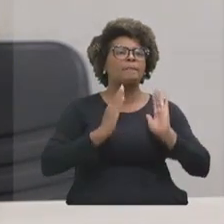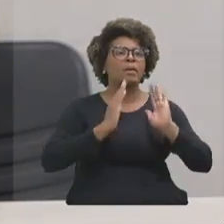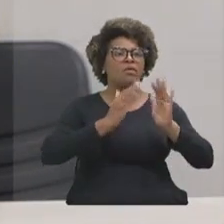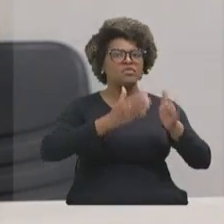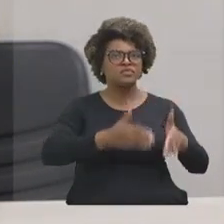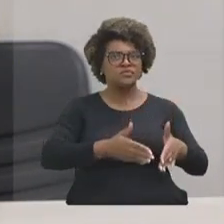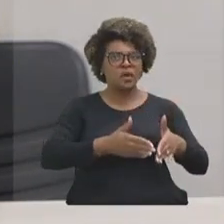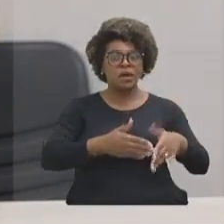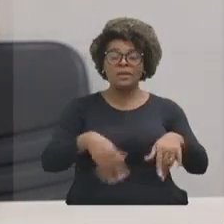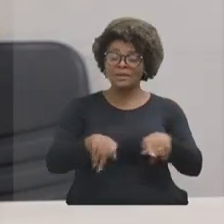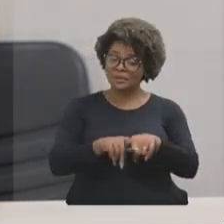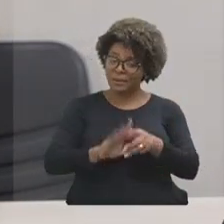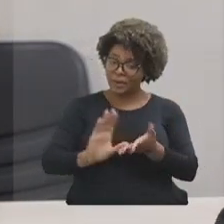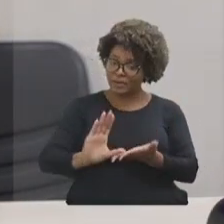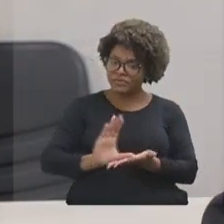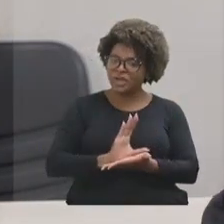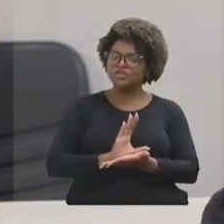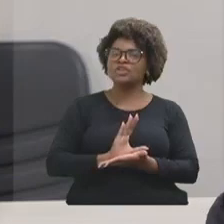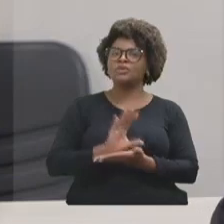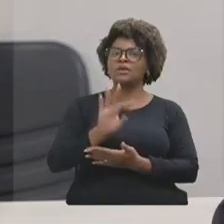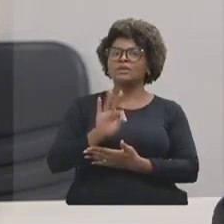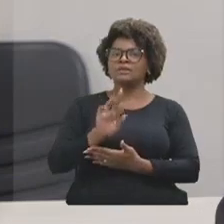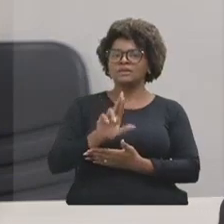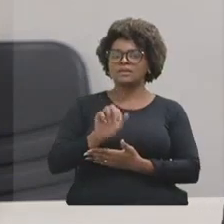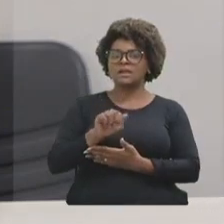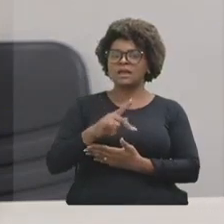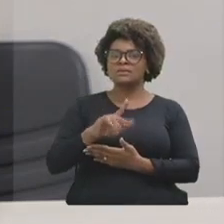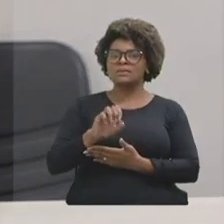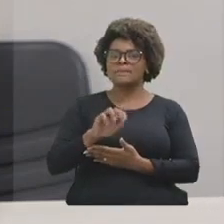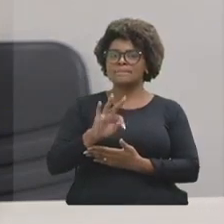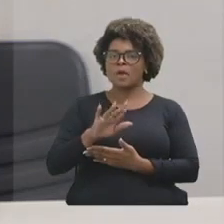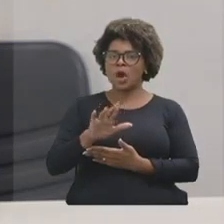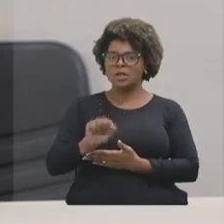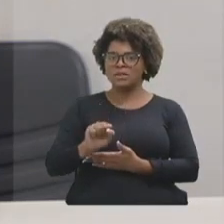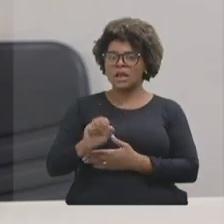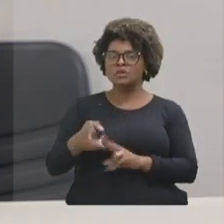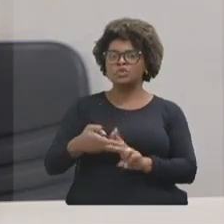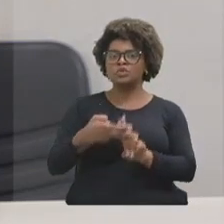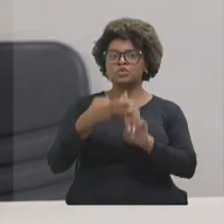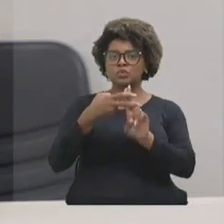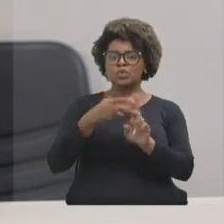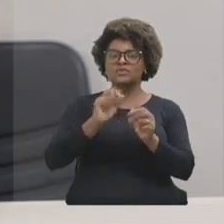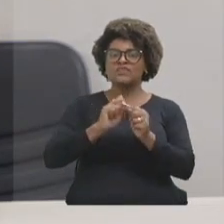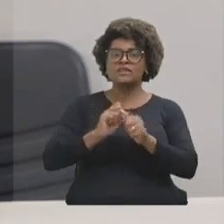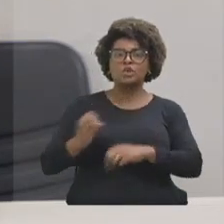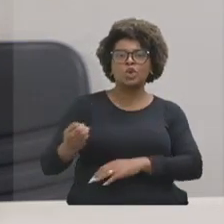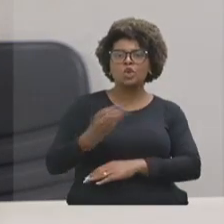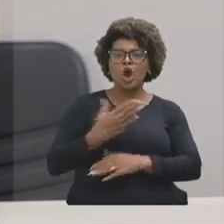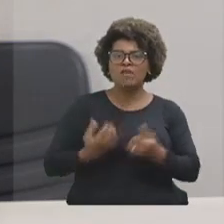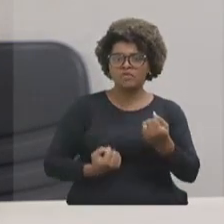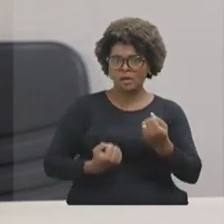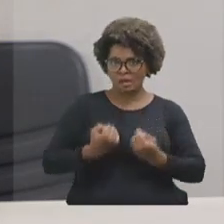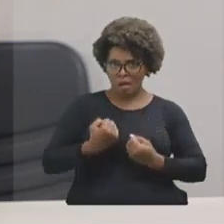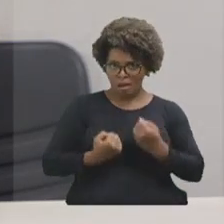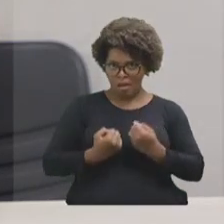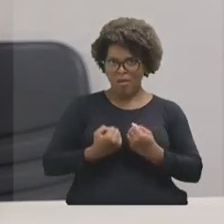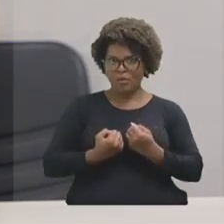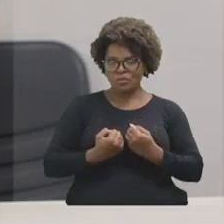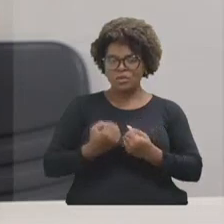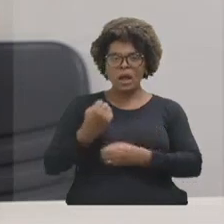no transporta SUS renovando a frota tá ano passado já investimos um valor importante